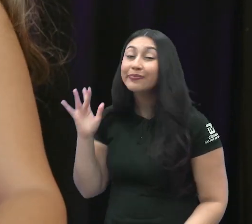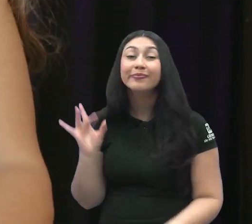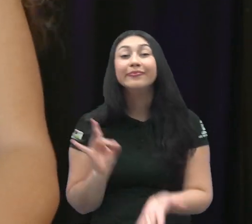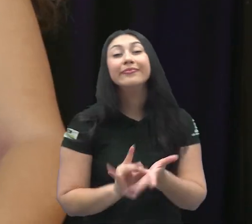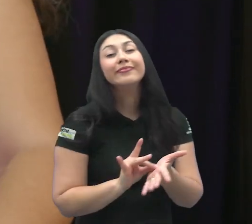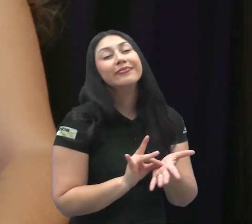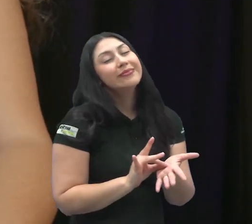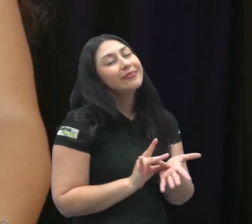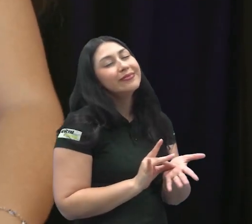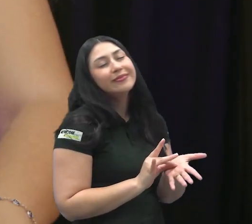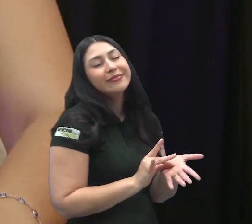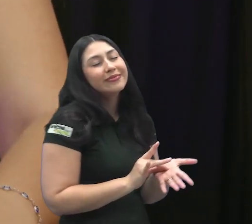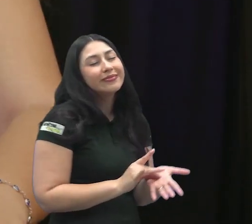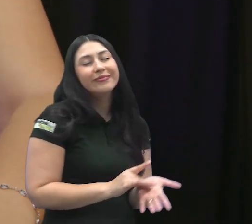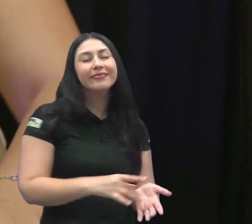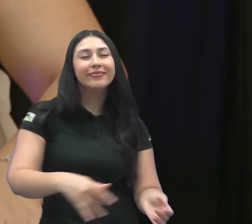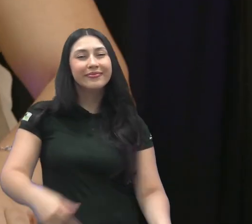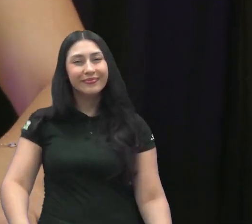realidade.